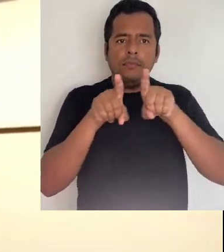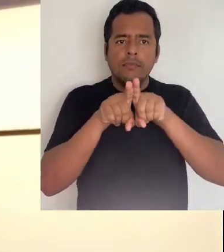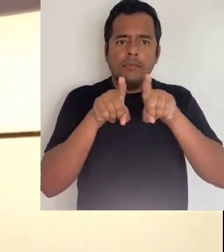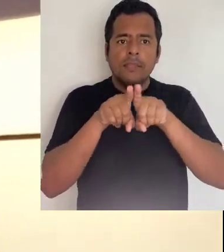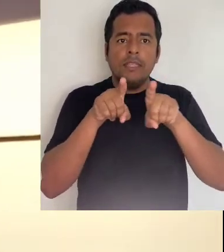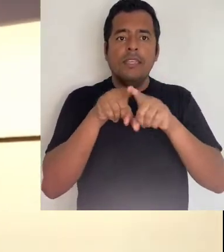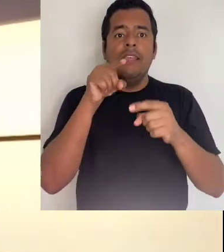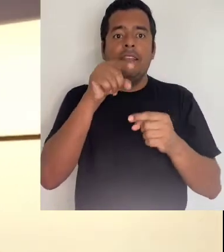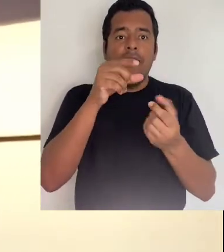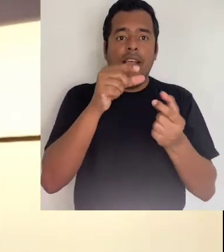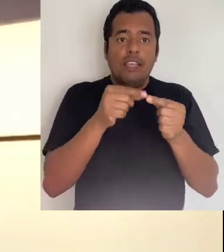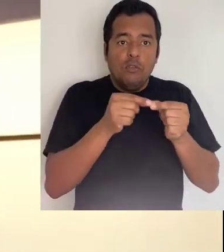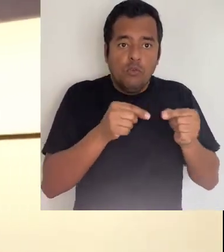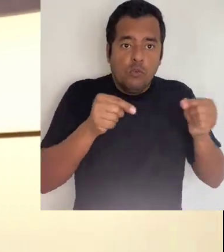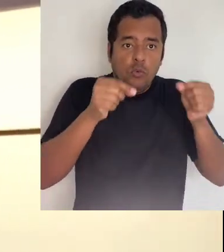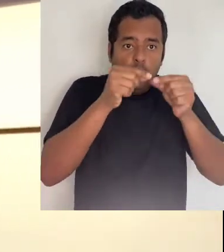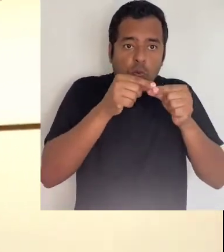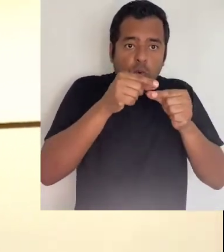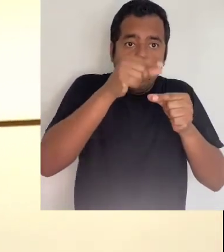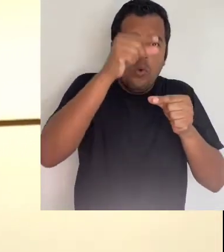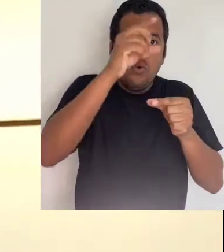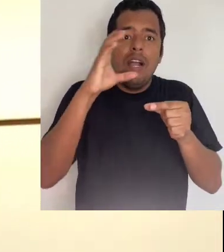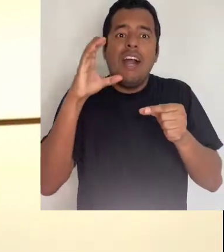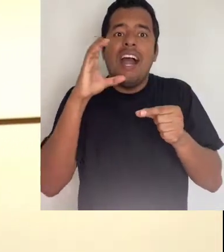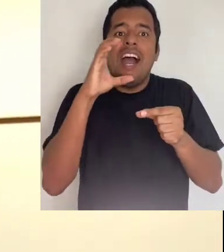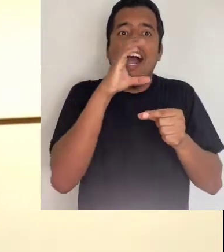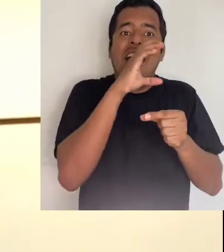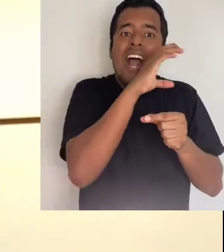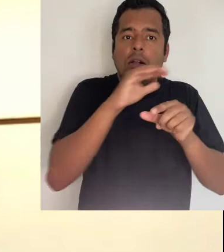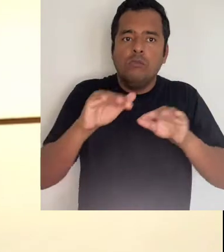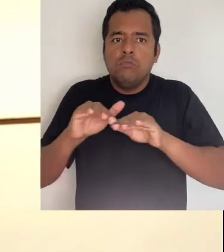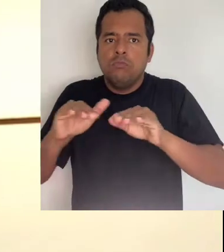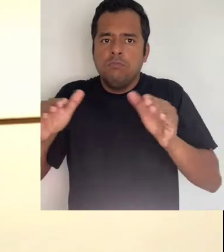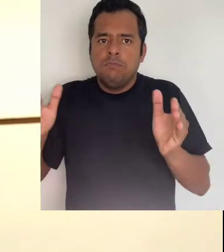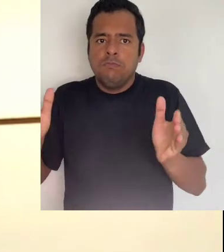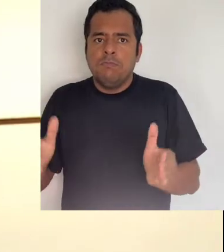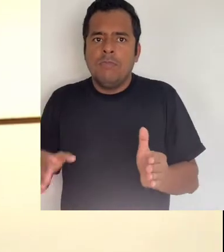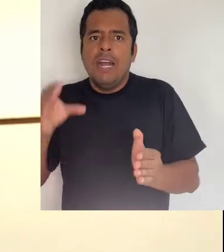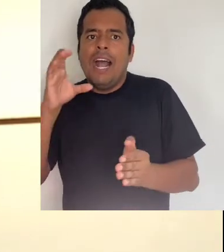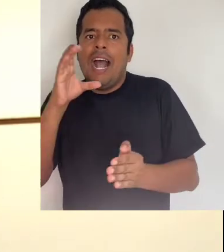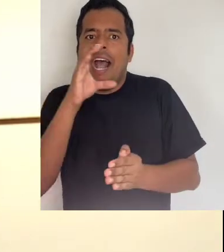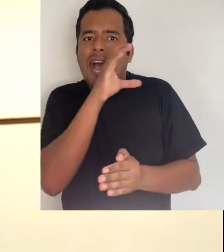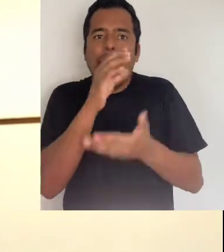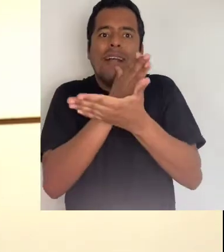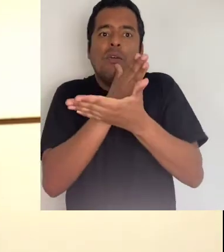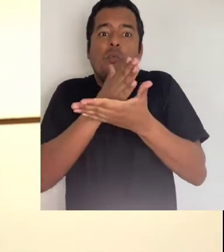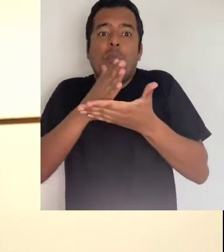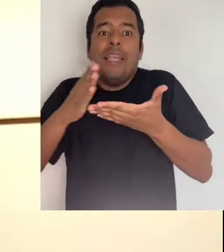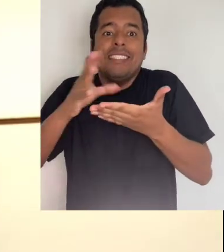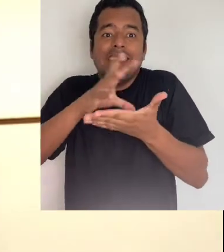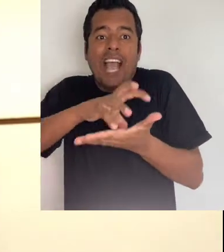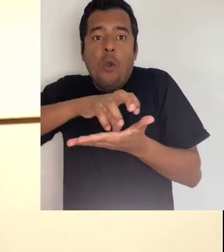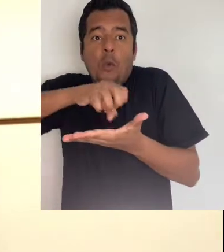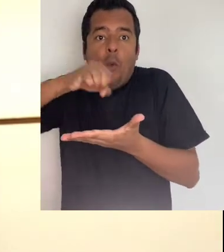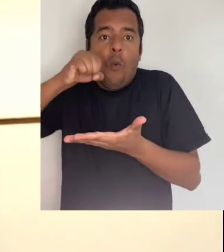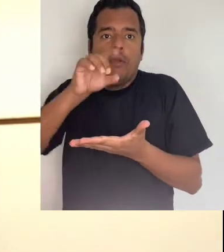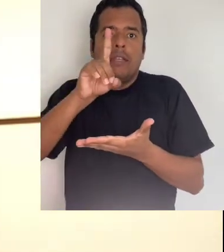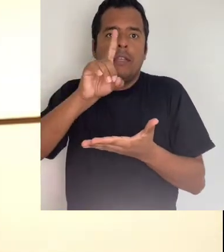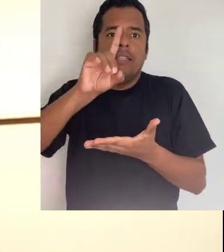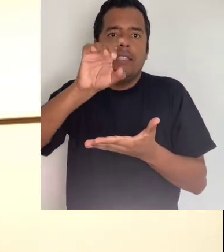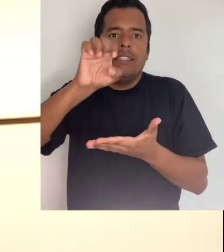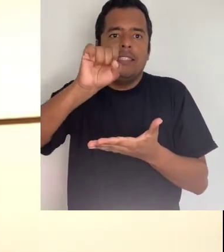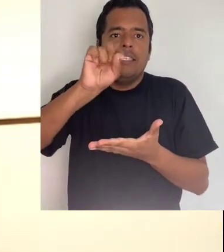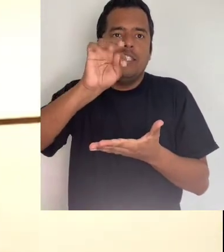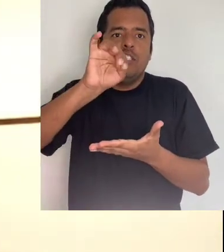iremos estar colocando ela em aquecimento, numa manta aquecedora, justamente para realizar o processo de destilação,